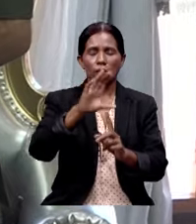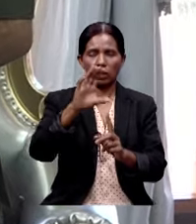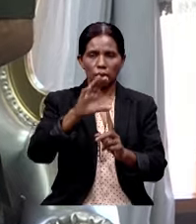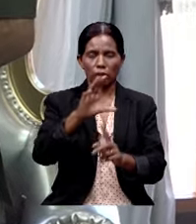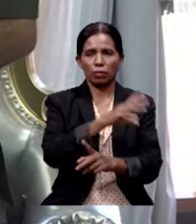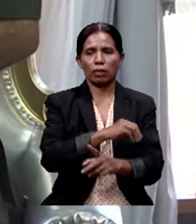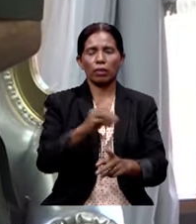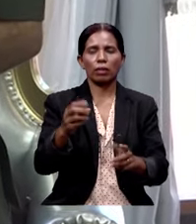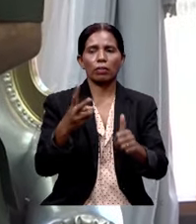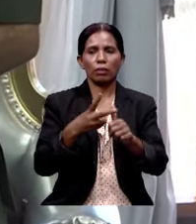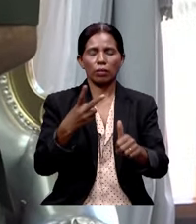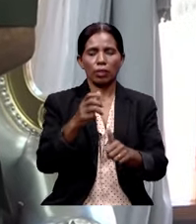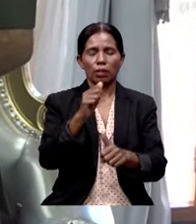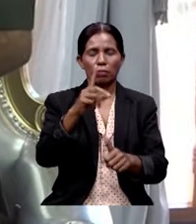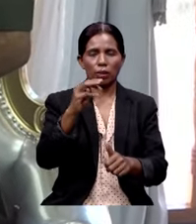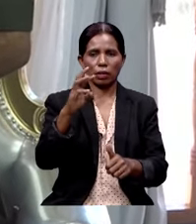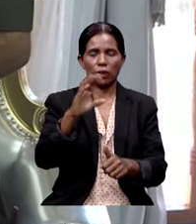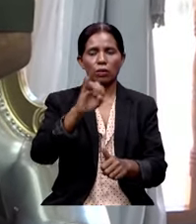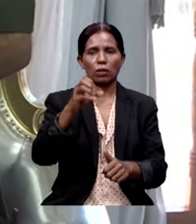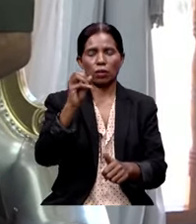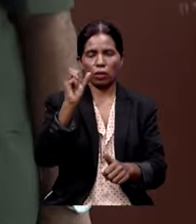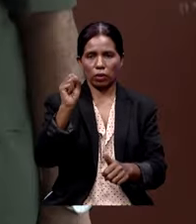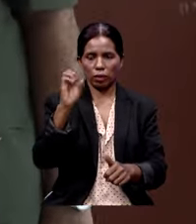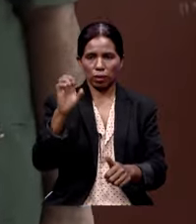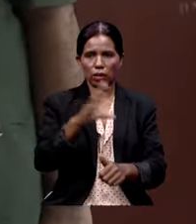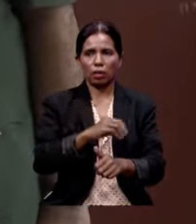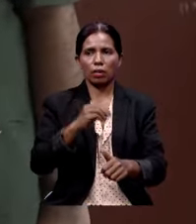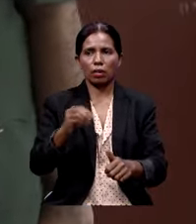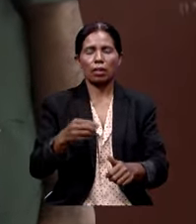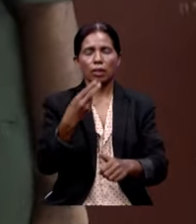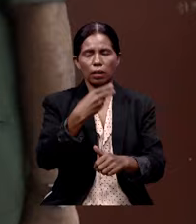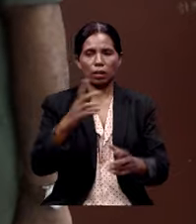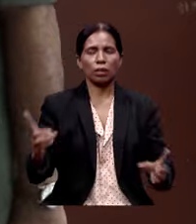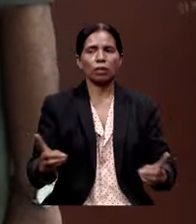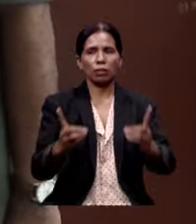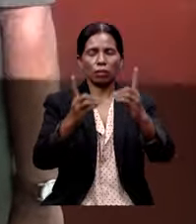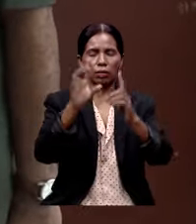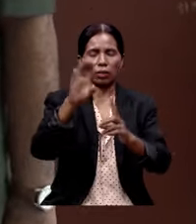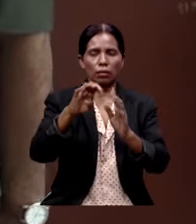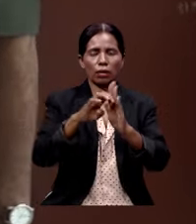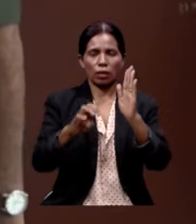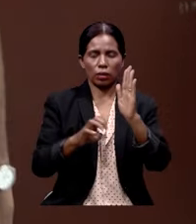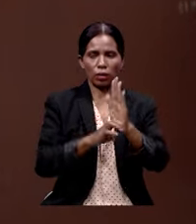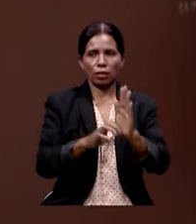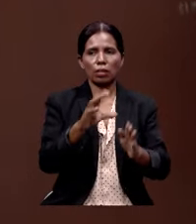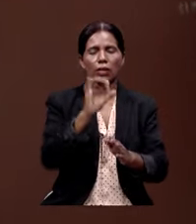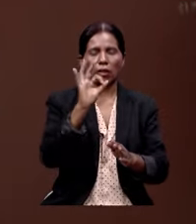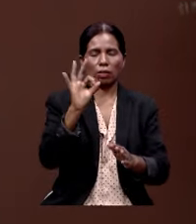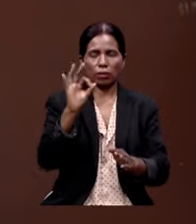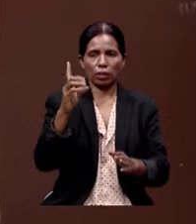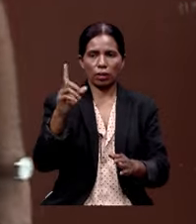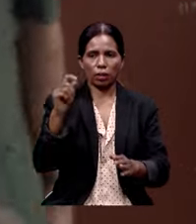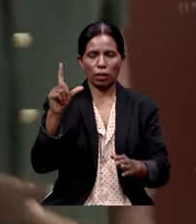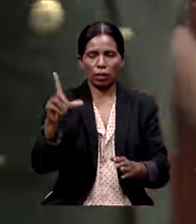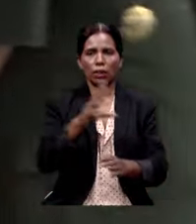Portuguesa, Vice-Almirante José Nuno dos Santos Chaves Ferreira, Quintané, Sorumalo Rousseff, Estado-Maior General FFDTL,